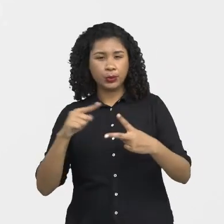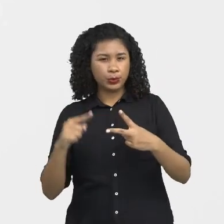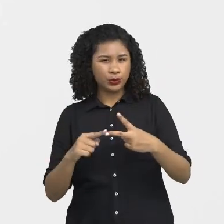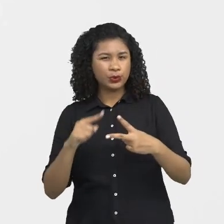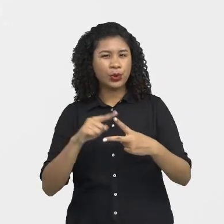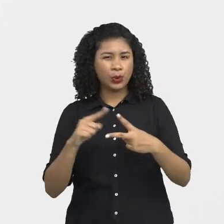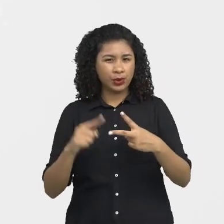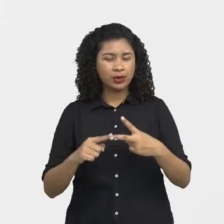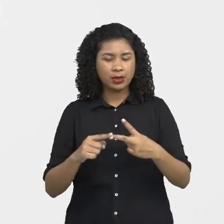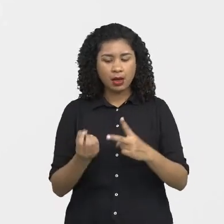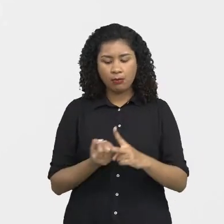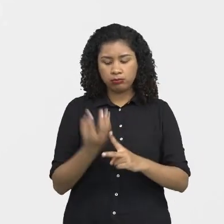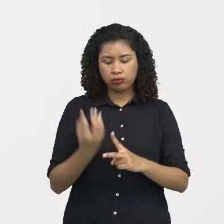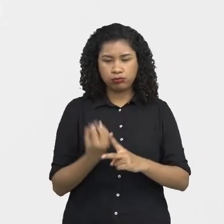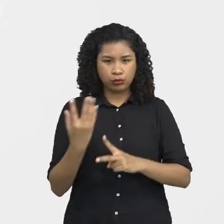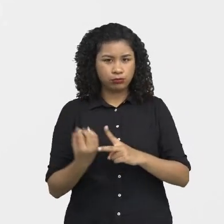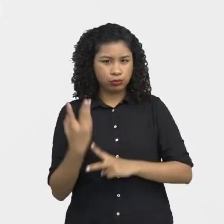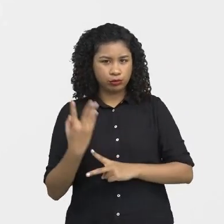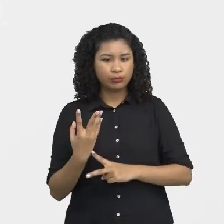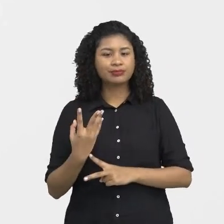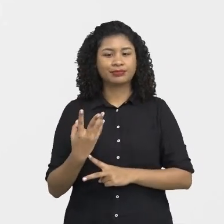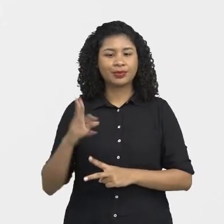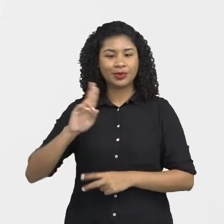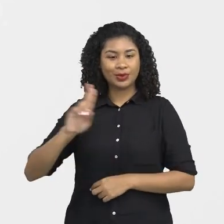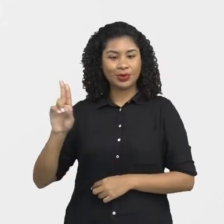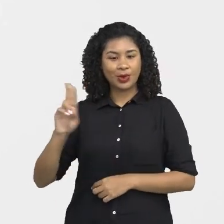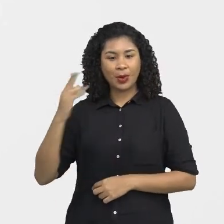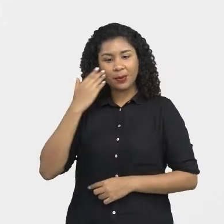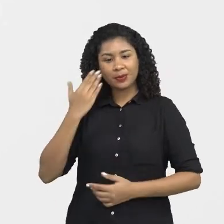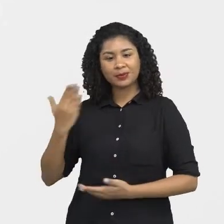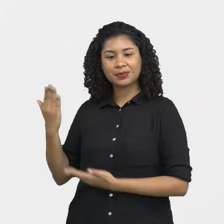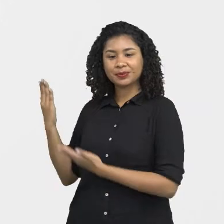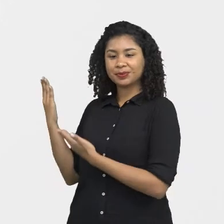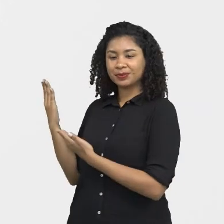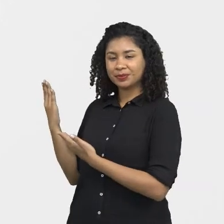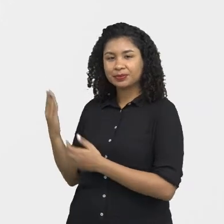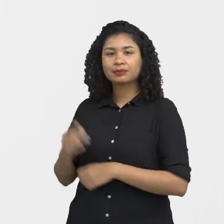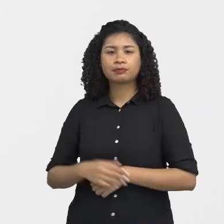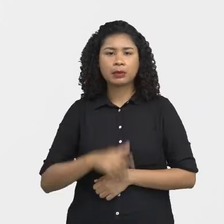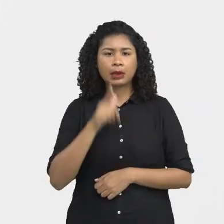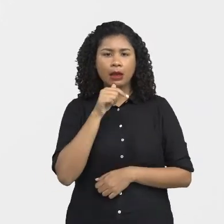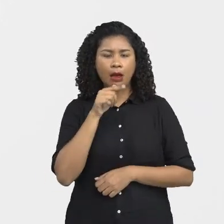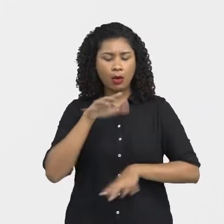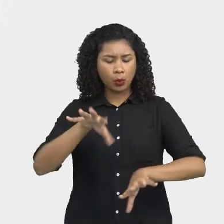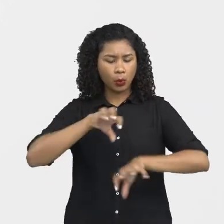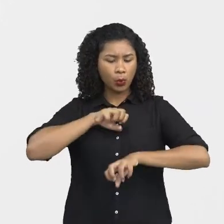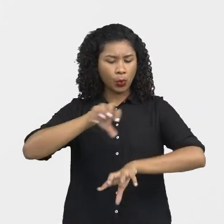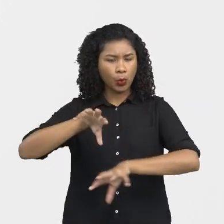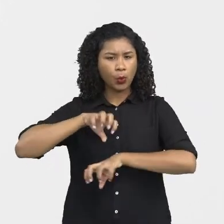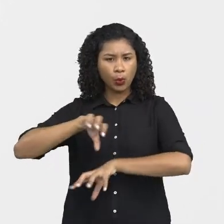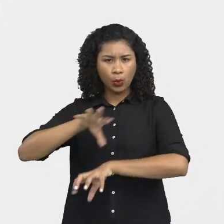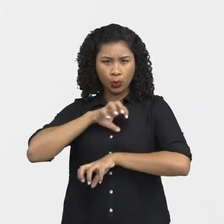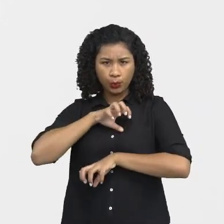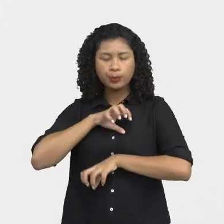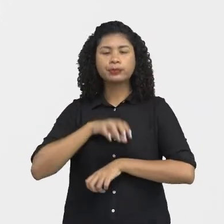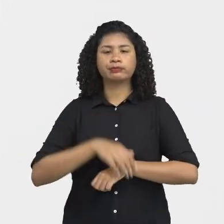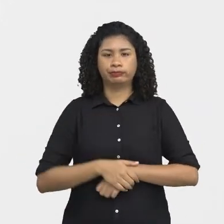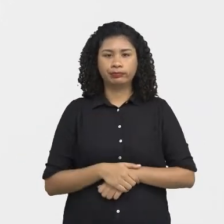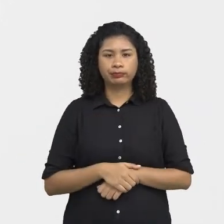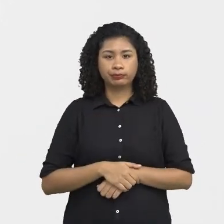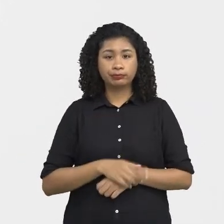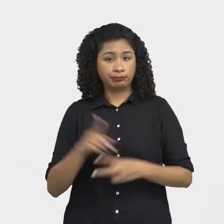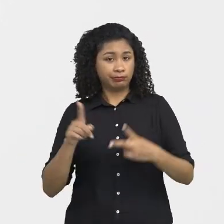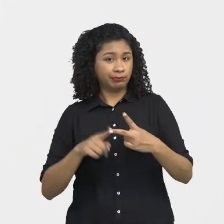liberados pela neurohipófise são o antidiurético, que está relacionado ali com a absorção de água nos túbulos renais, e